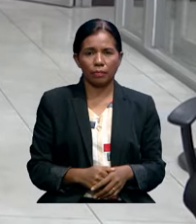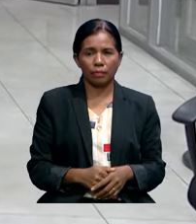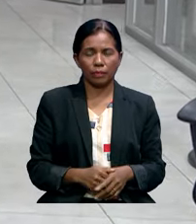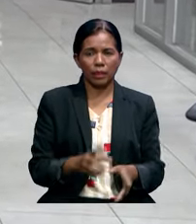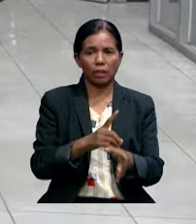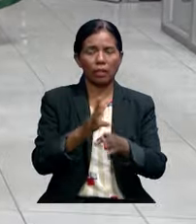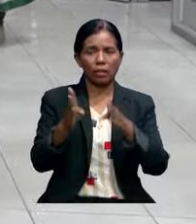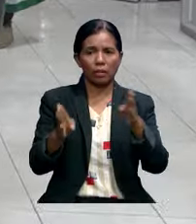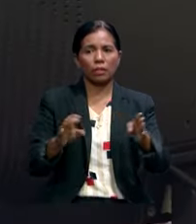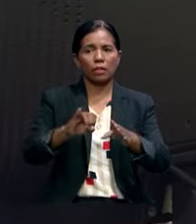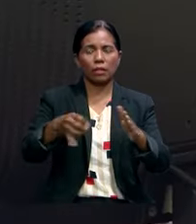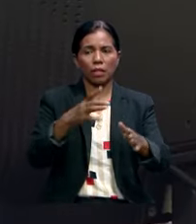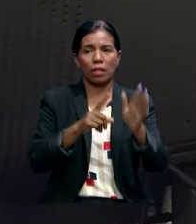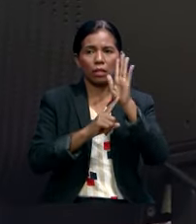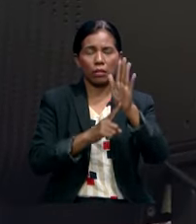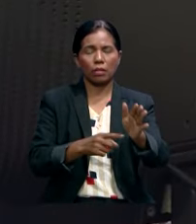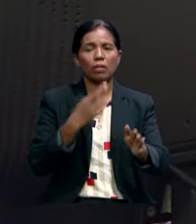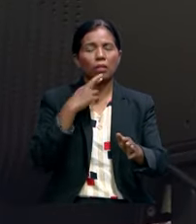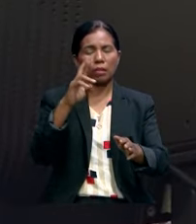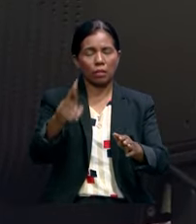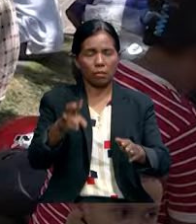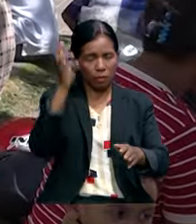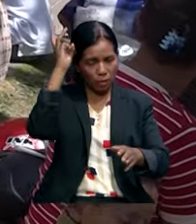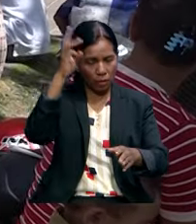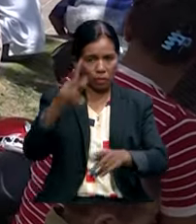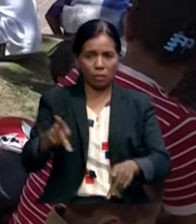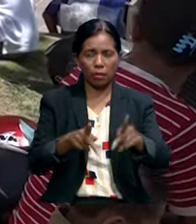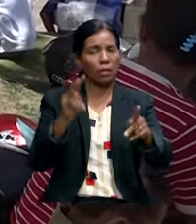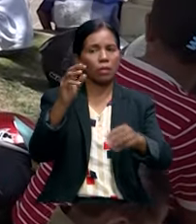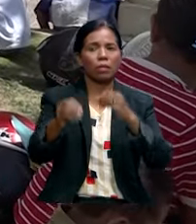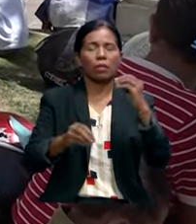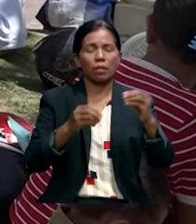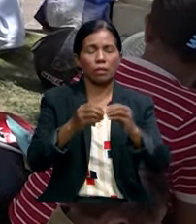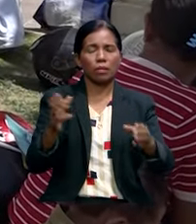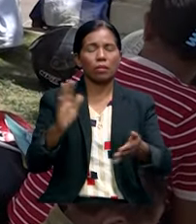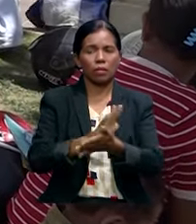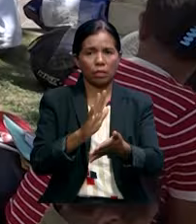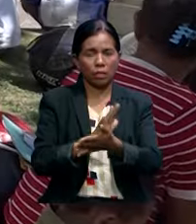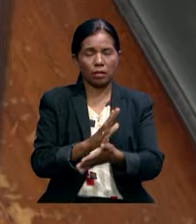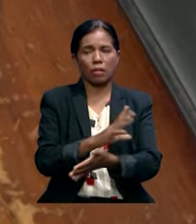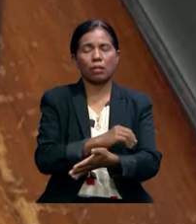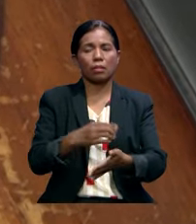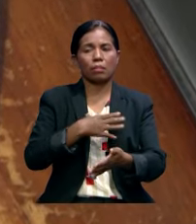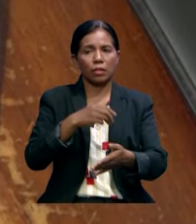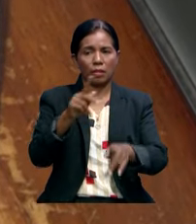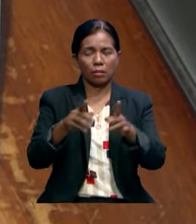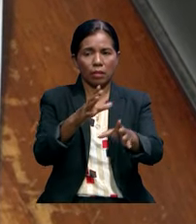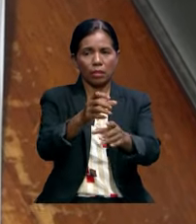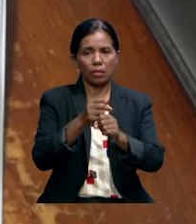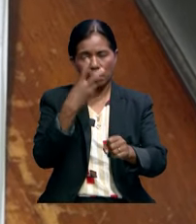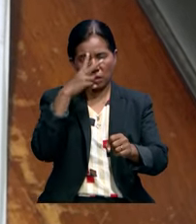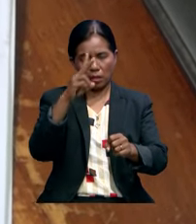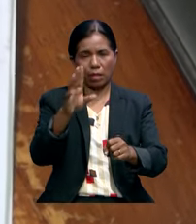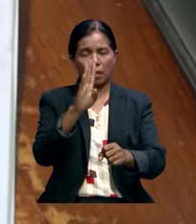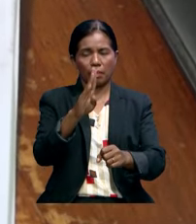Diretor Geral Notariado atau questão ne o diresponde ba preocupação público nien kono ba suratahan mutin nebe comunidade simo ba inghira trata